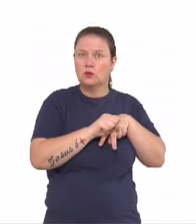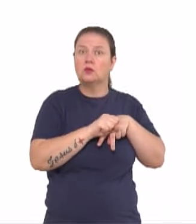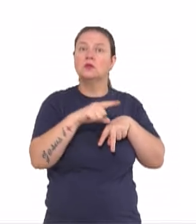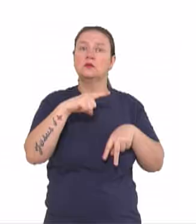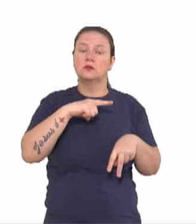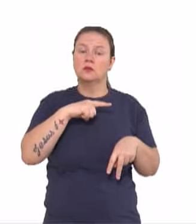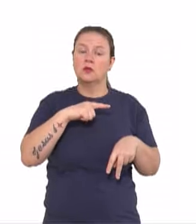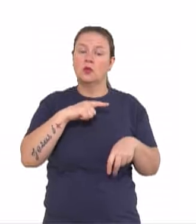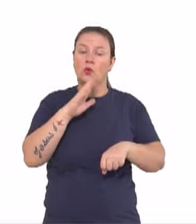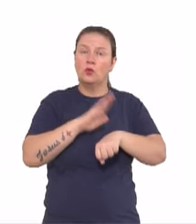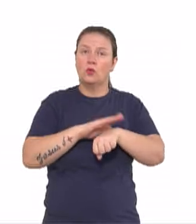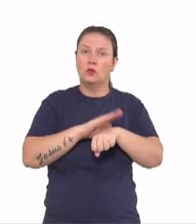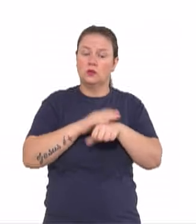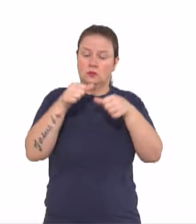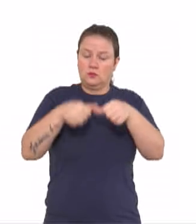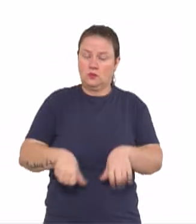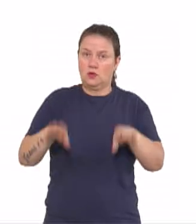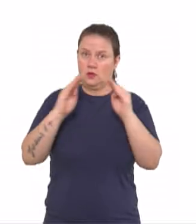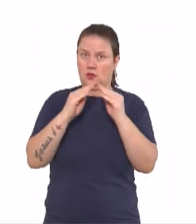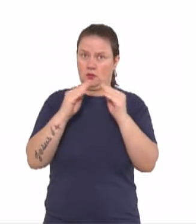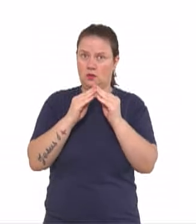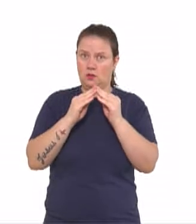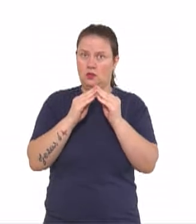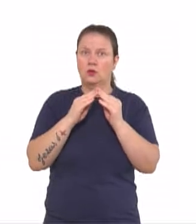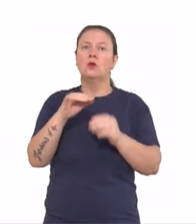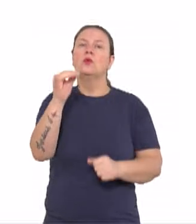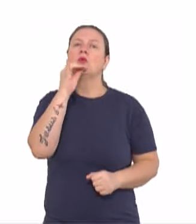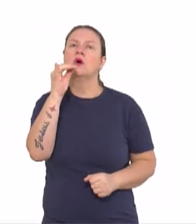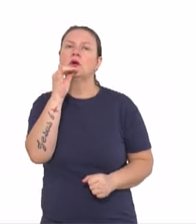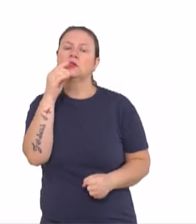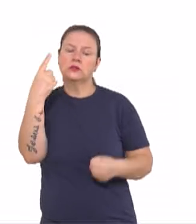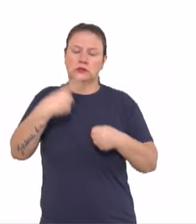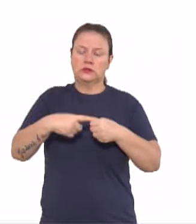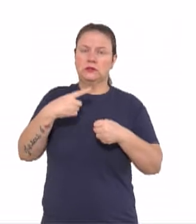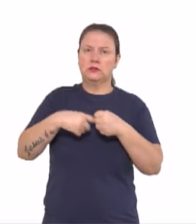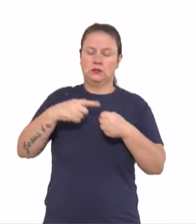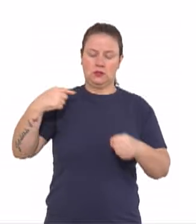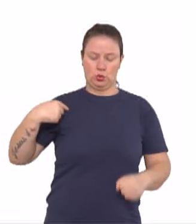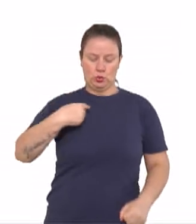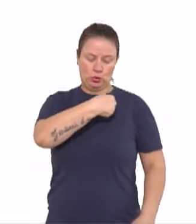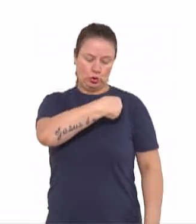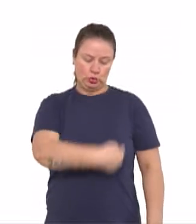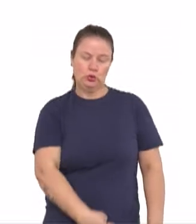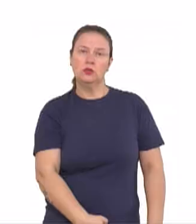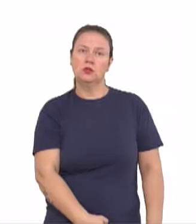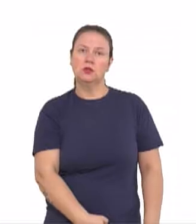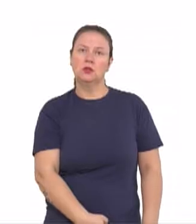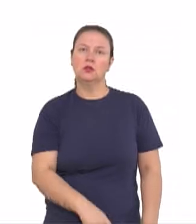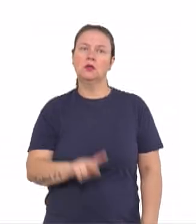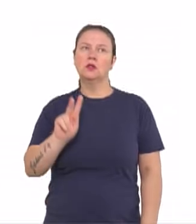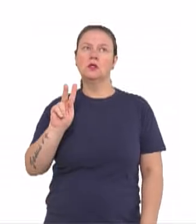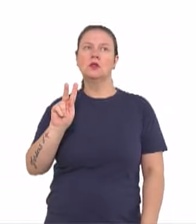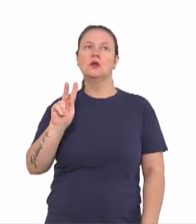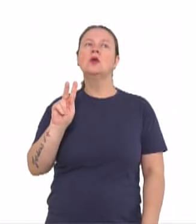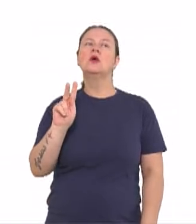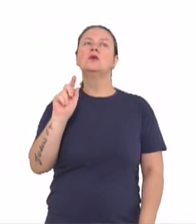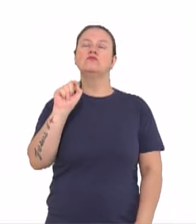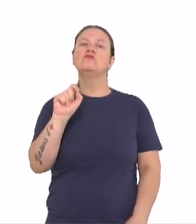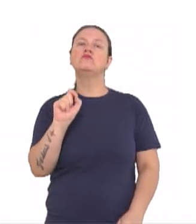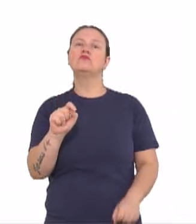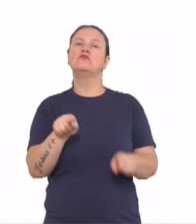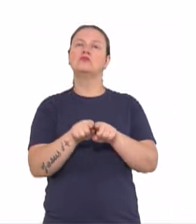Um exemplo recente é o da cidade chinesa de Wuhan, colocada em uma quarentena a fim de evitar